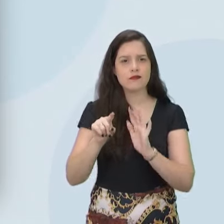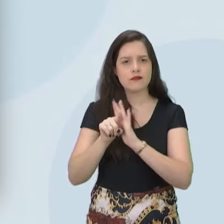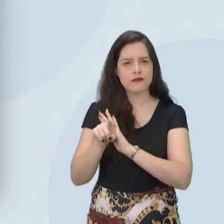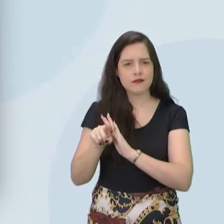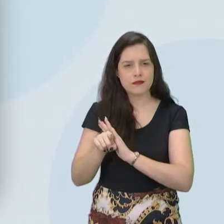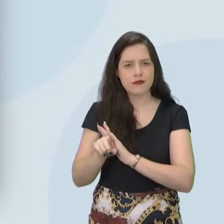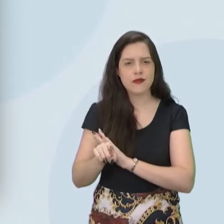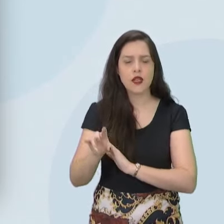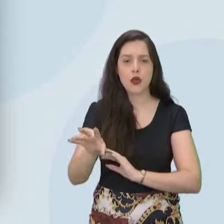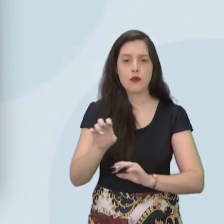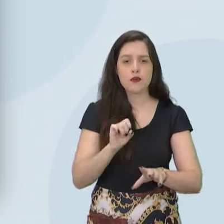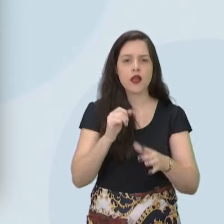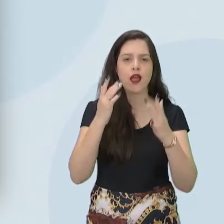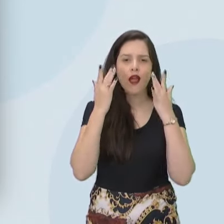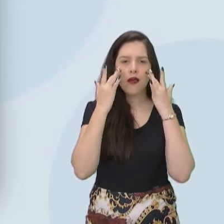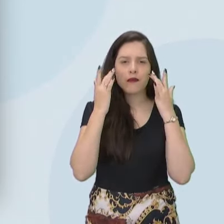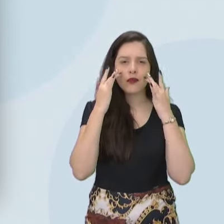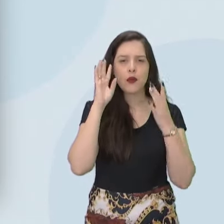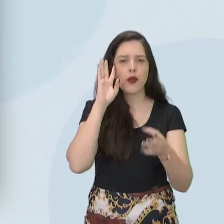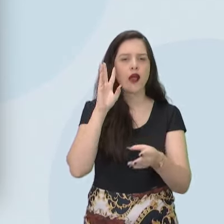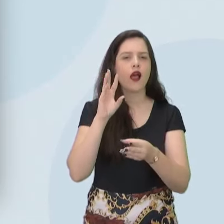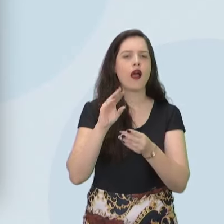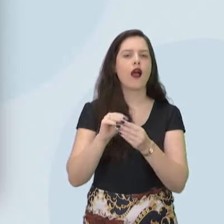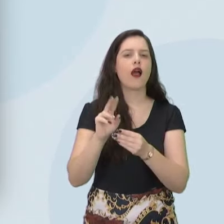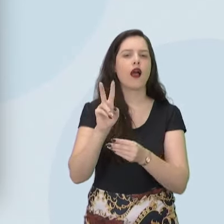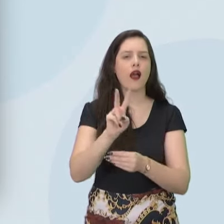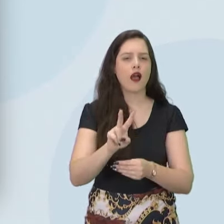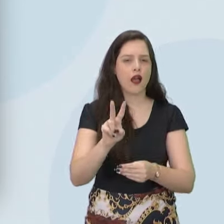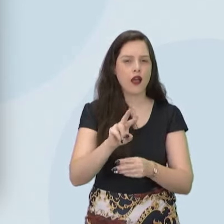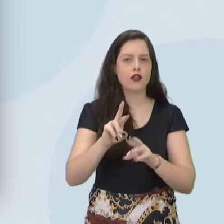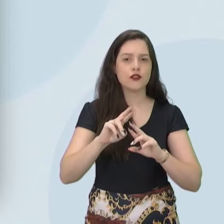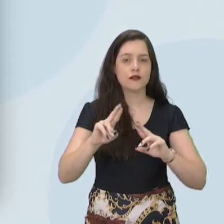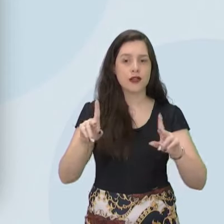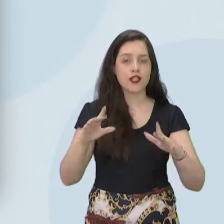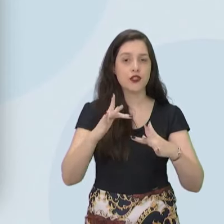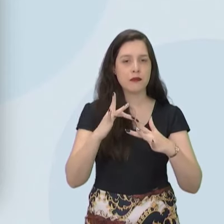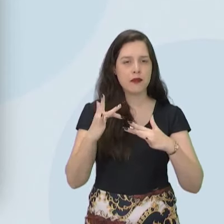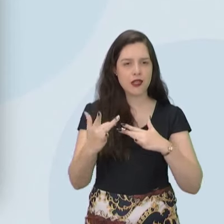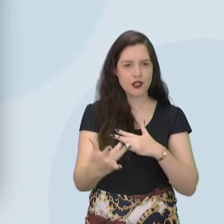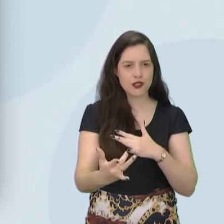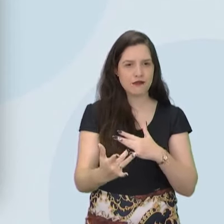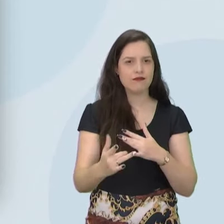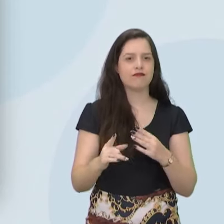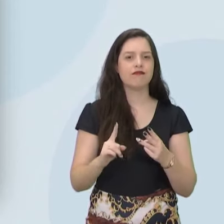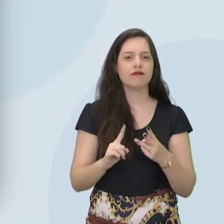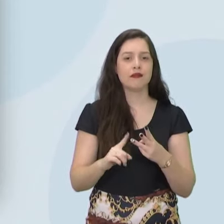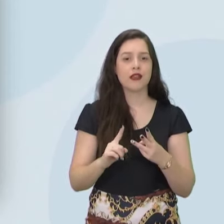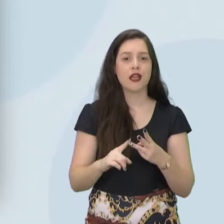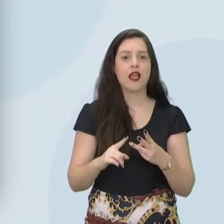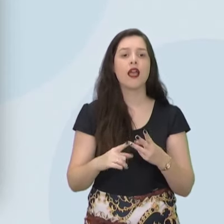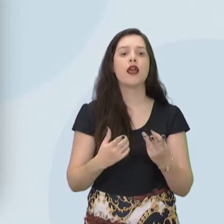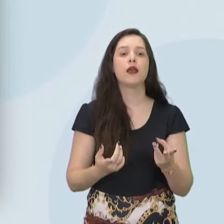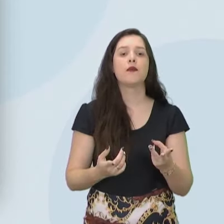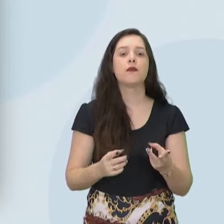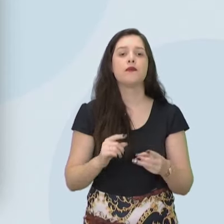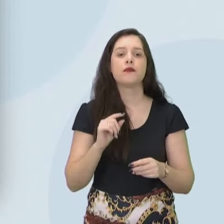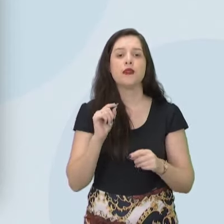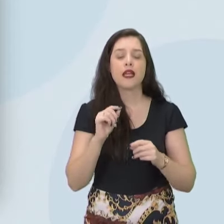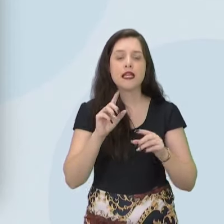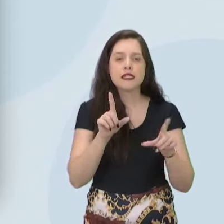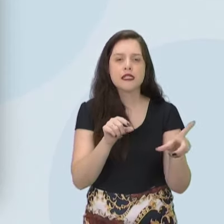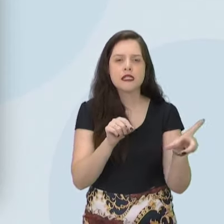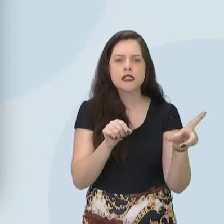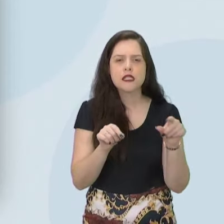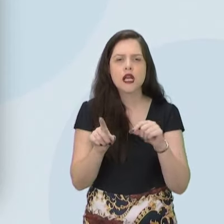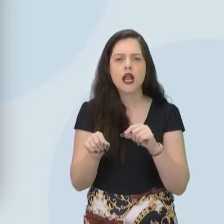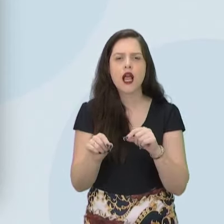e buscando apresentar conclusões com o uso de diferentes mídias. A habilidade 05. Selecionar